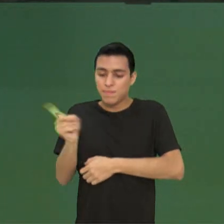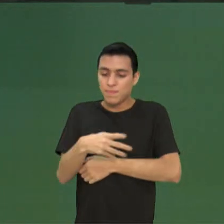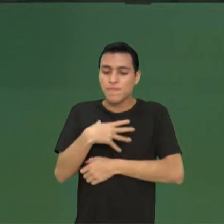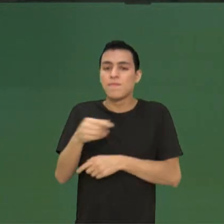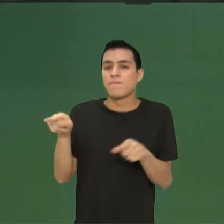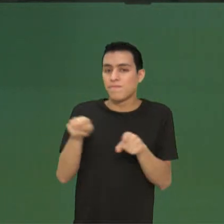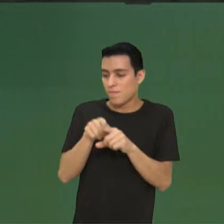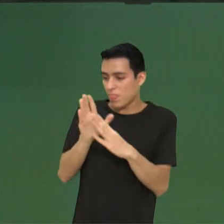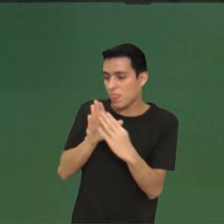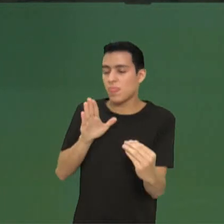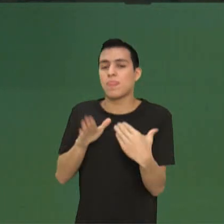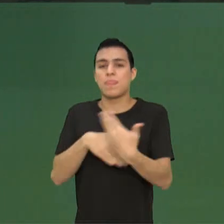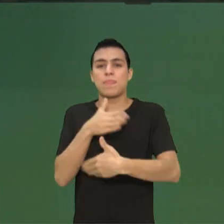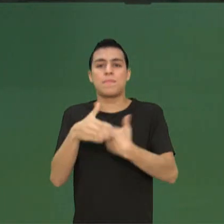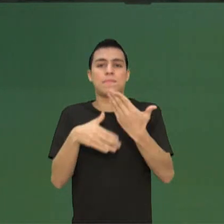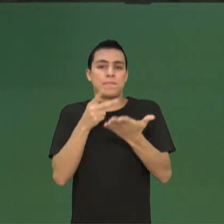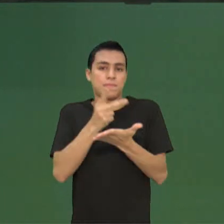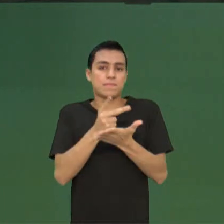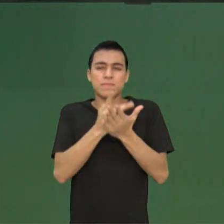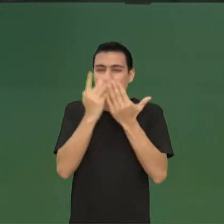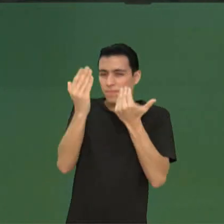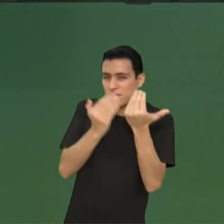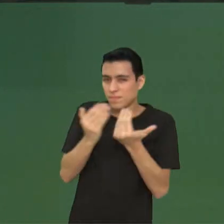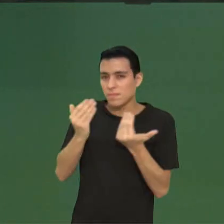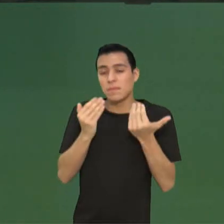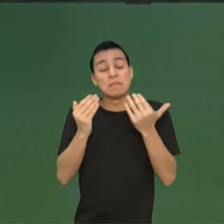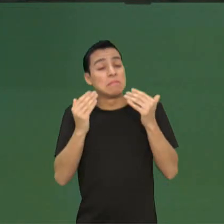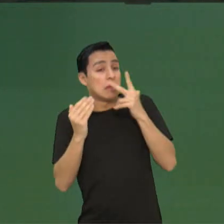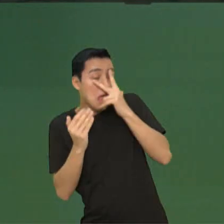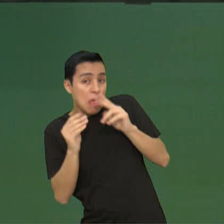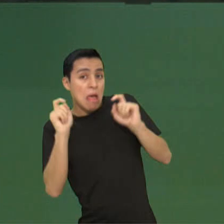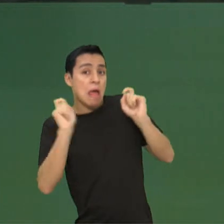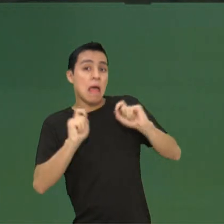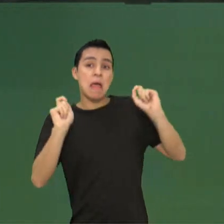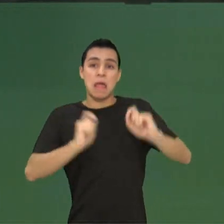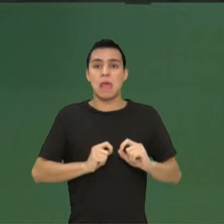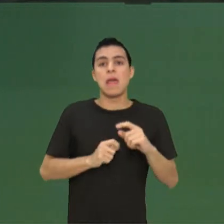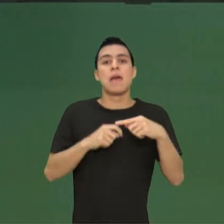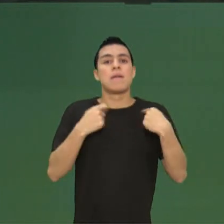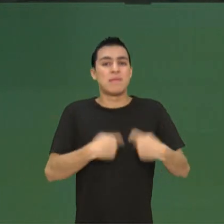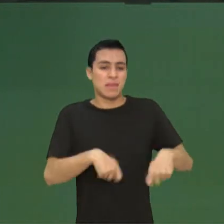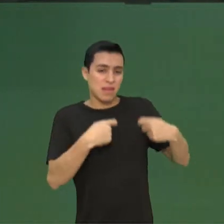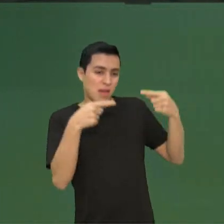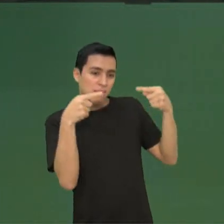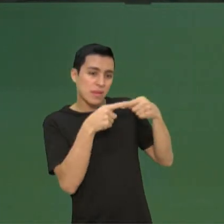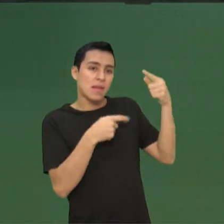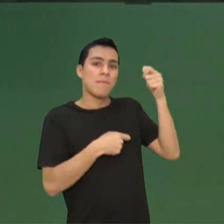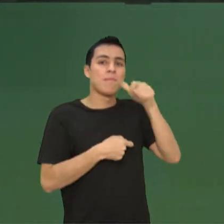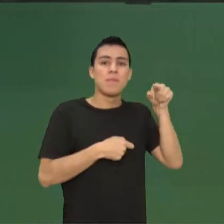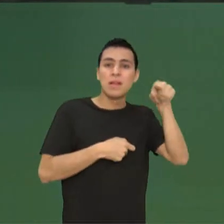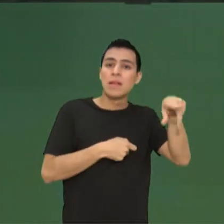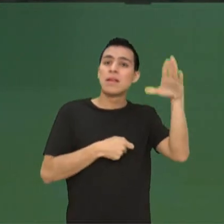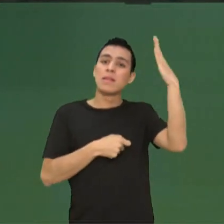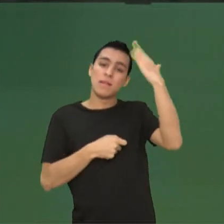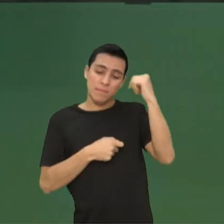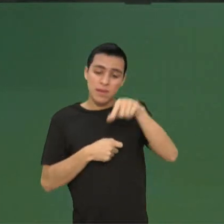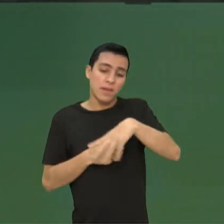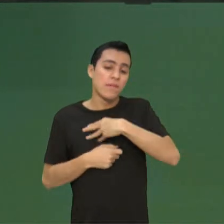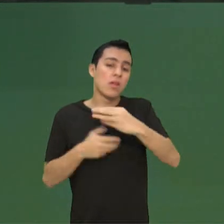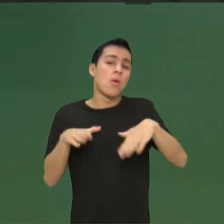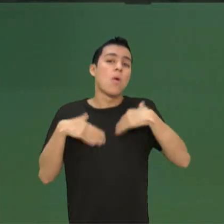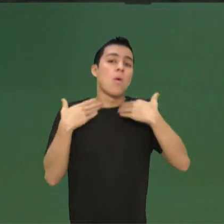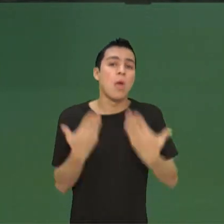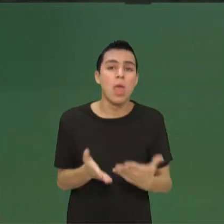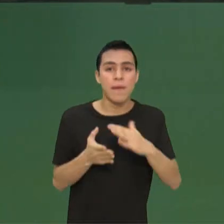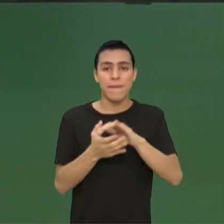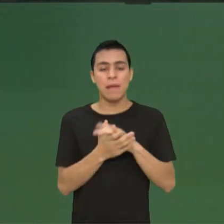de Medellín, na Colômbia, foi salvo graças a uma transfusão realizada com o sangue de um doador cearense. O sangue doado é de um